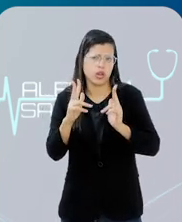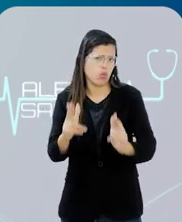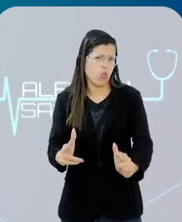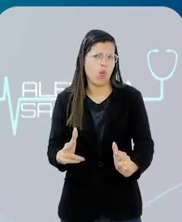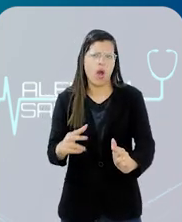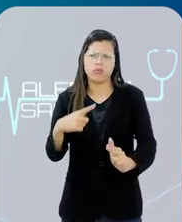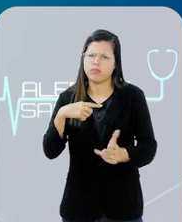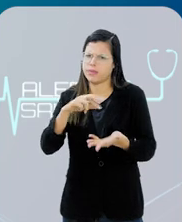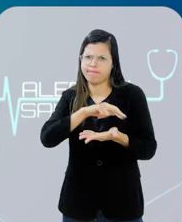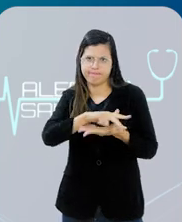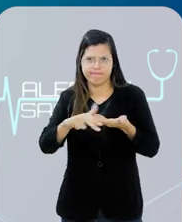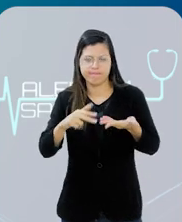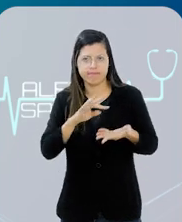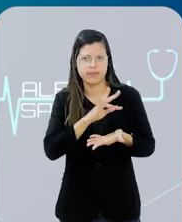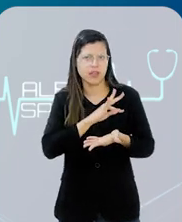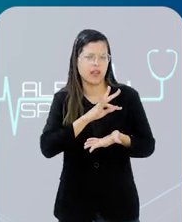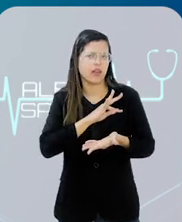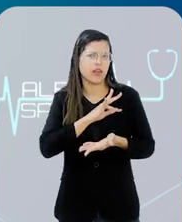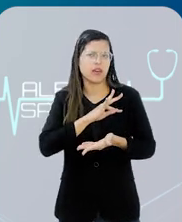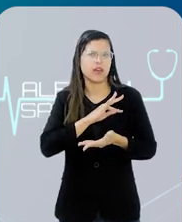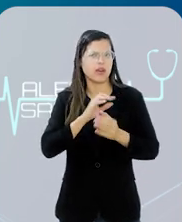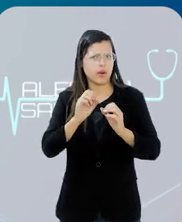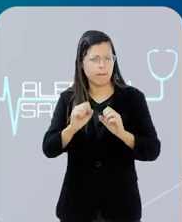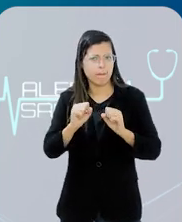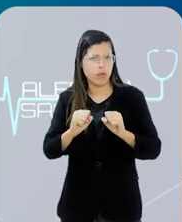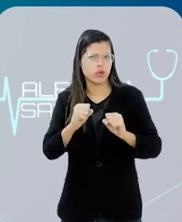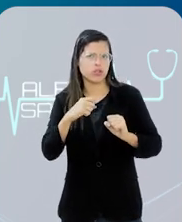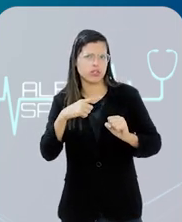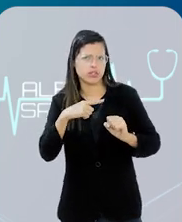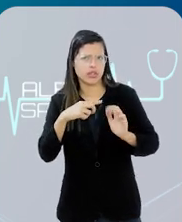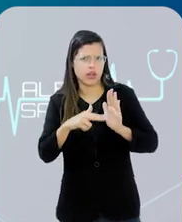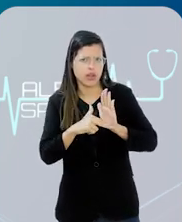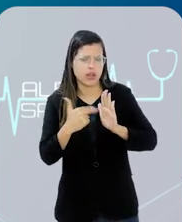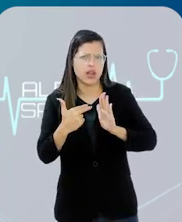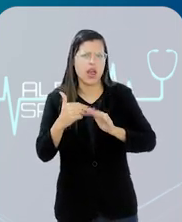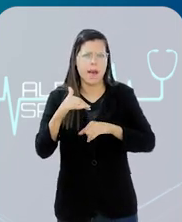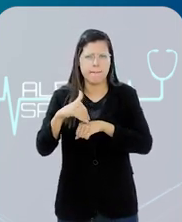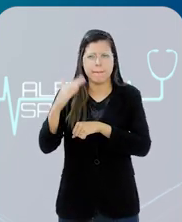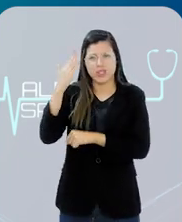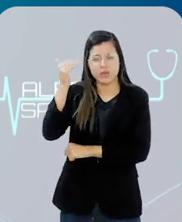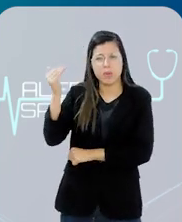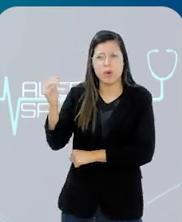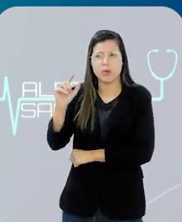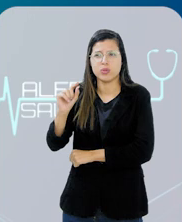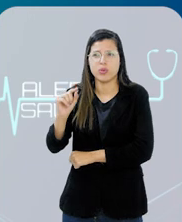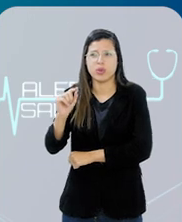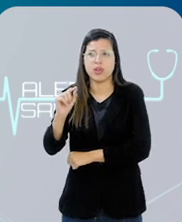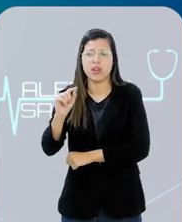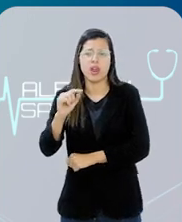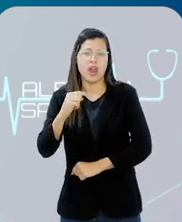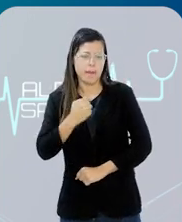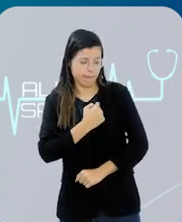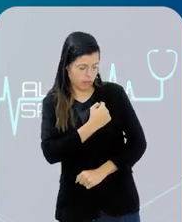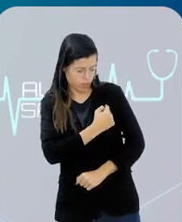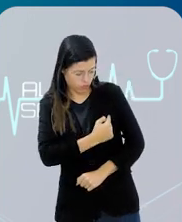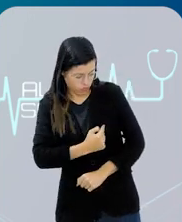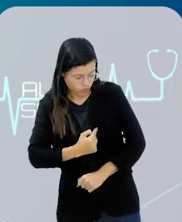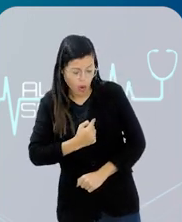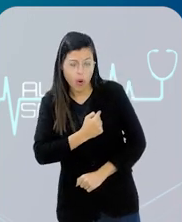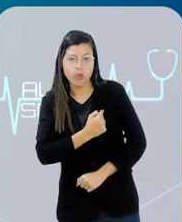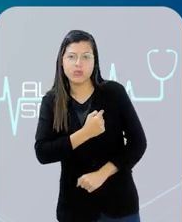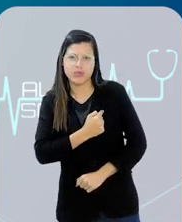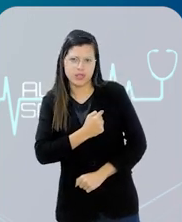várias técnicas e várias formas de cicatriz que podem ficar. A mais clássica, que é aquela que é a cicatriz em volta da areola com o